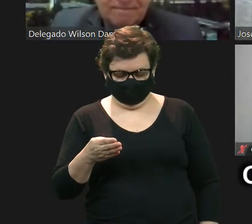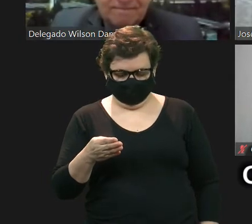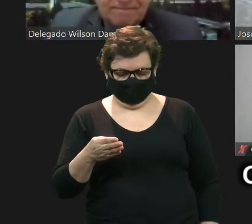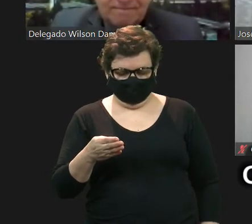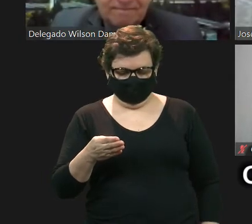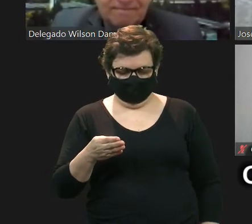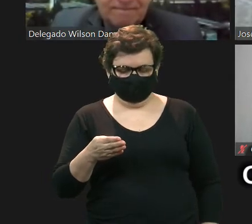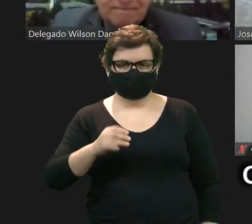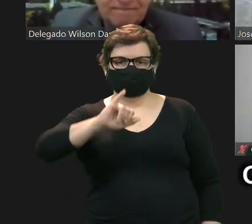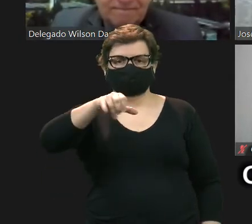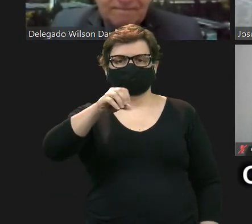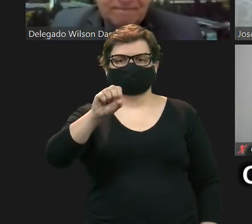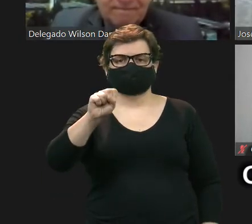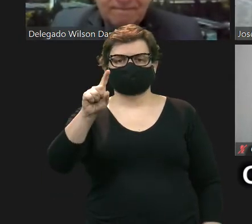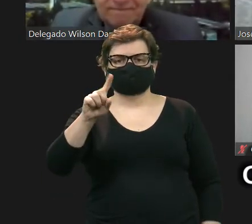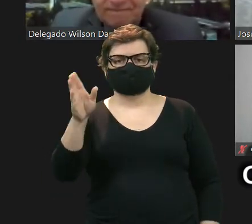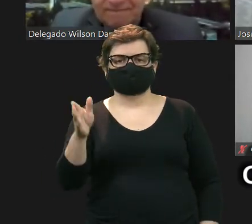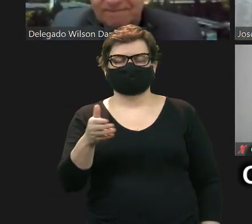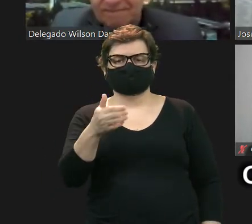Vereador José Luiz Queiroz. Sim.